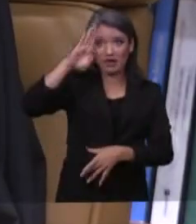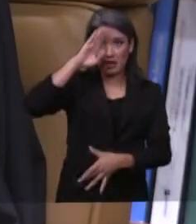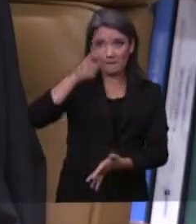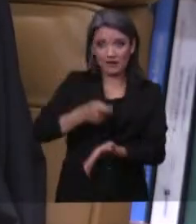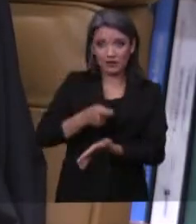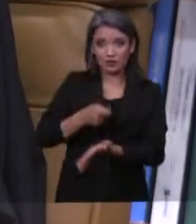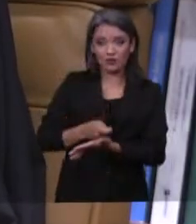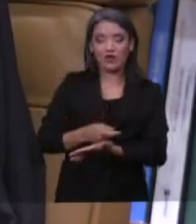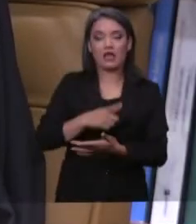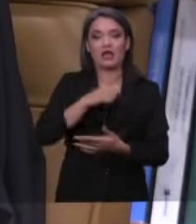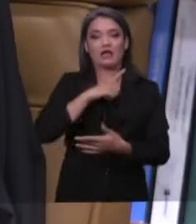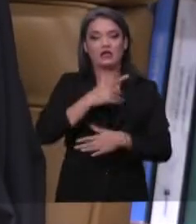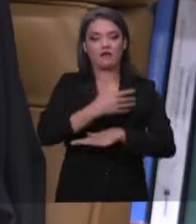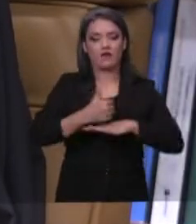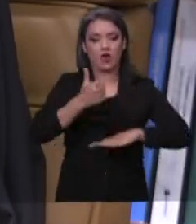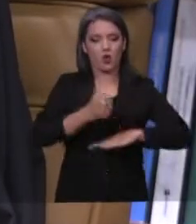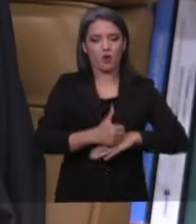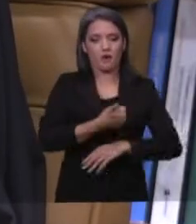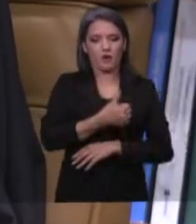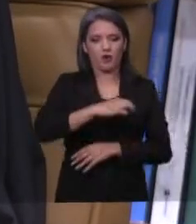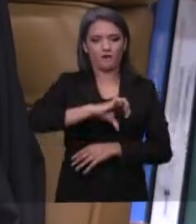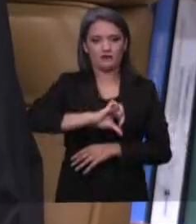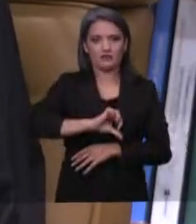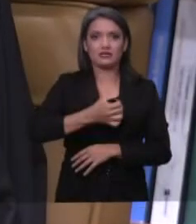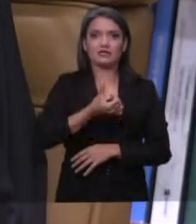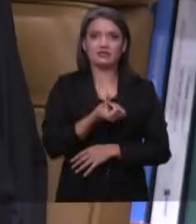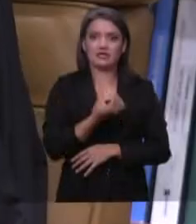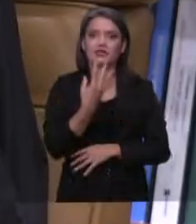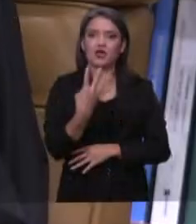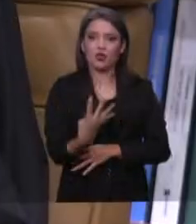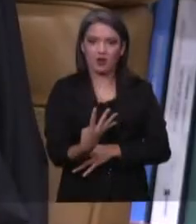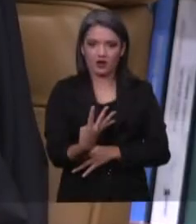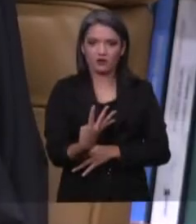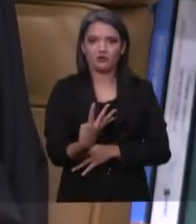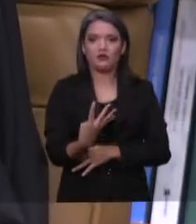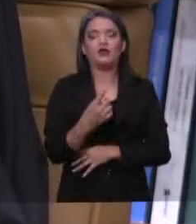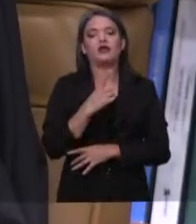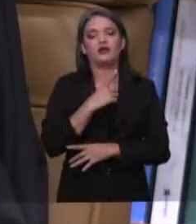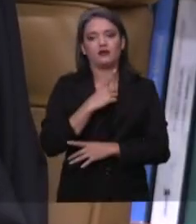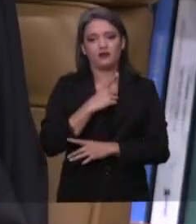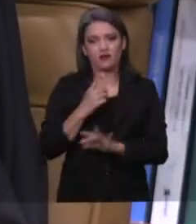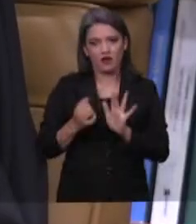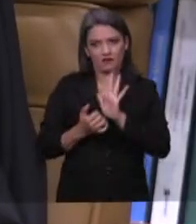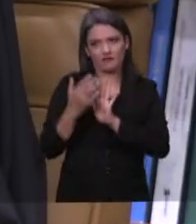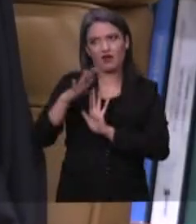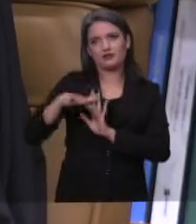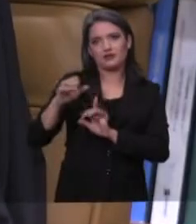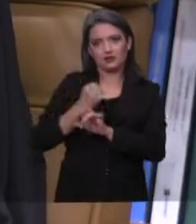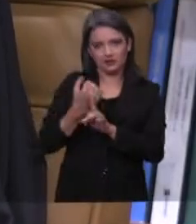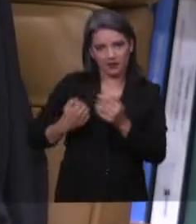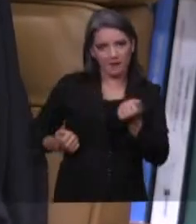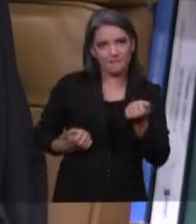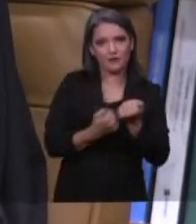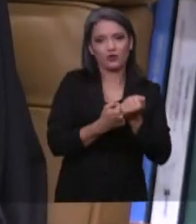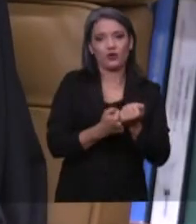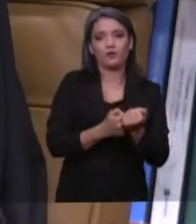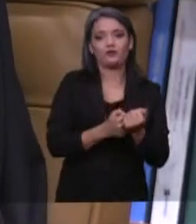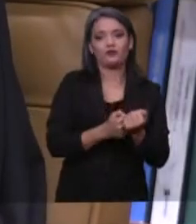de 64 e, verdade seja dita, apoiado por muitos setores da sociedade, mas